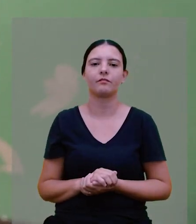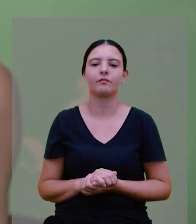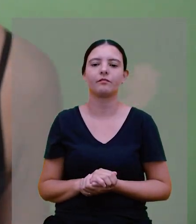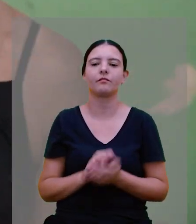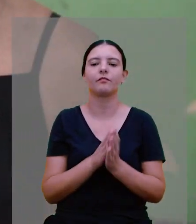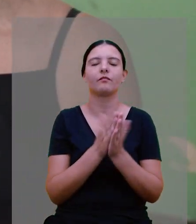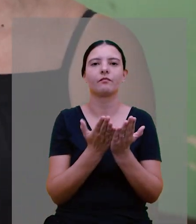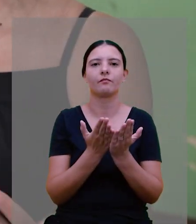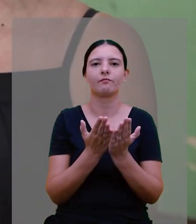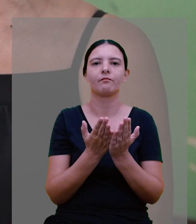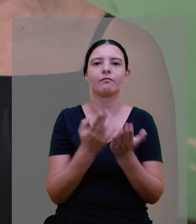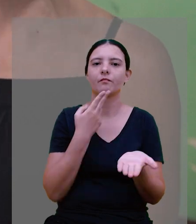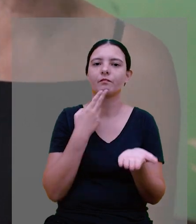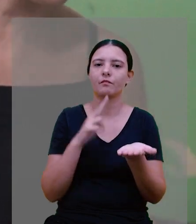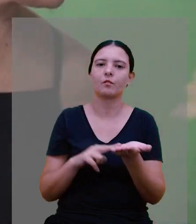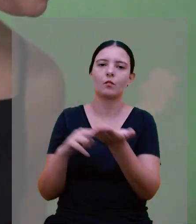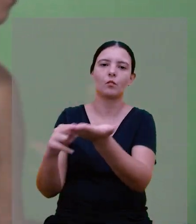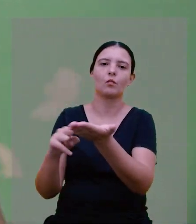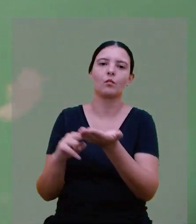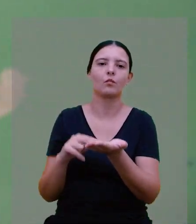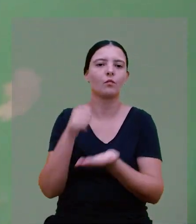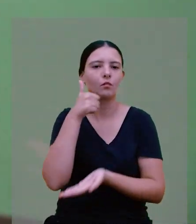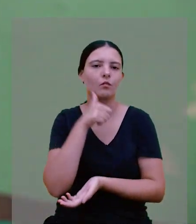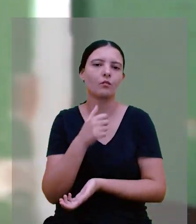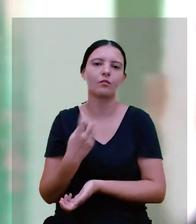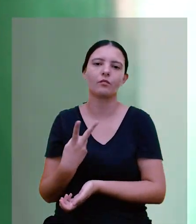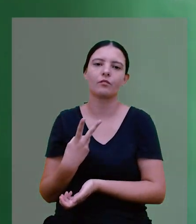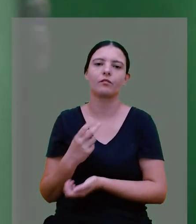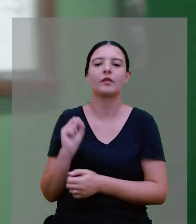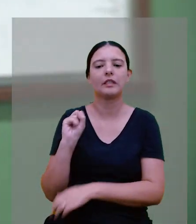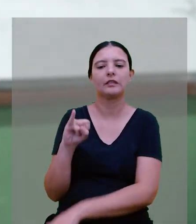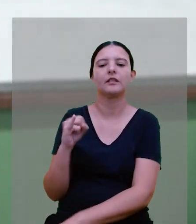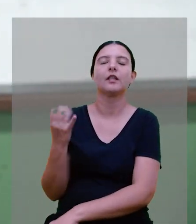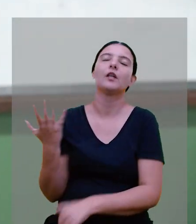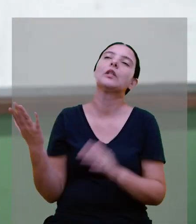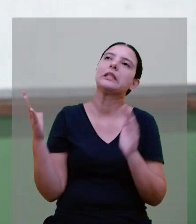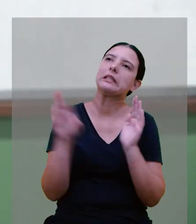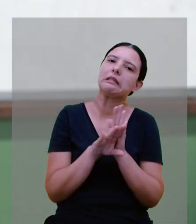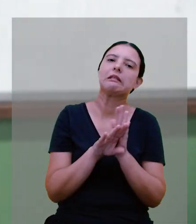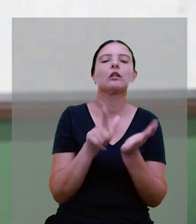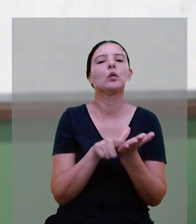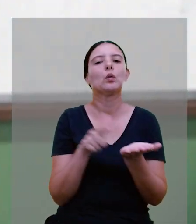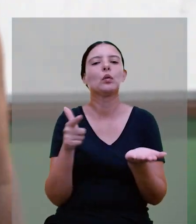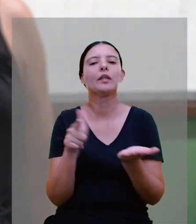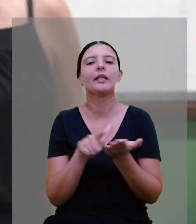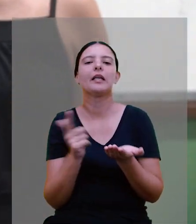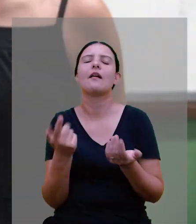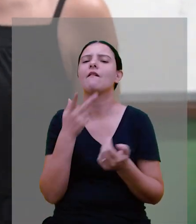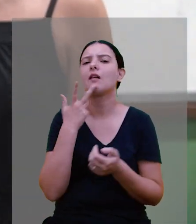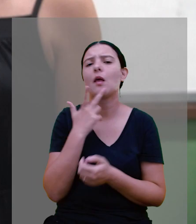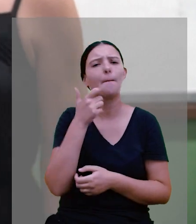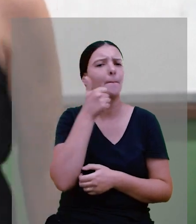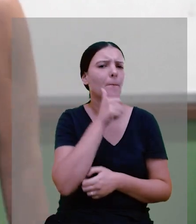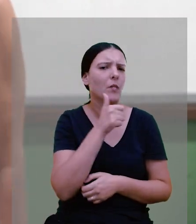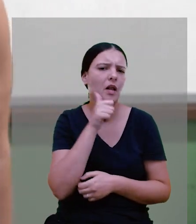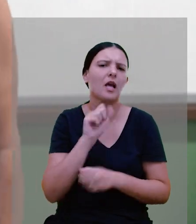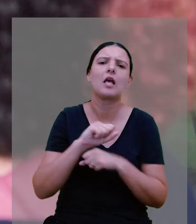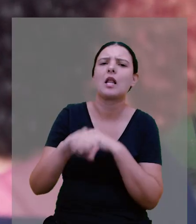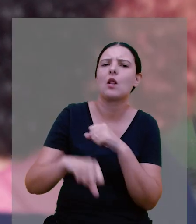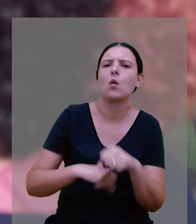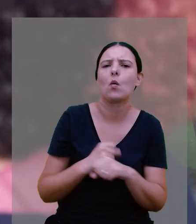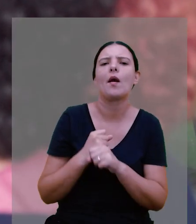um livro de troca de cartas entre duas mulheres. Se eu chegasse aqui para vocês como jornalista e falasse tantas mulheres por ano